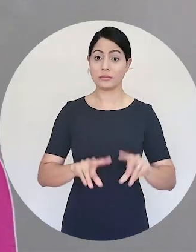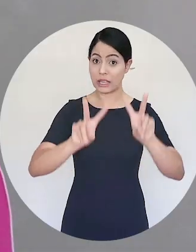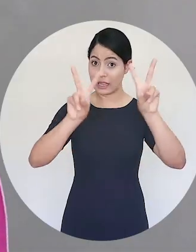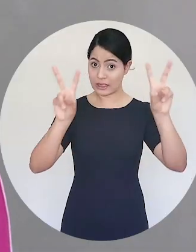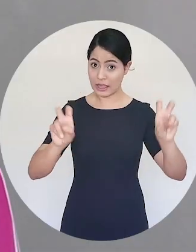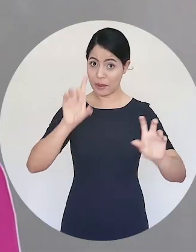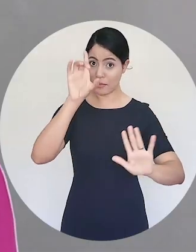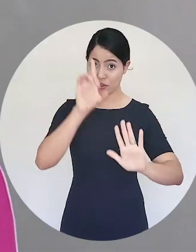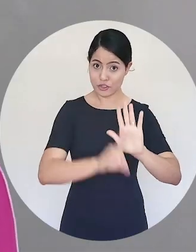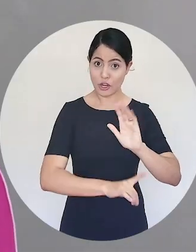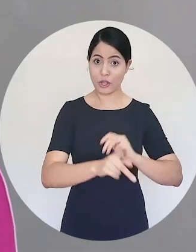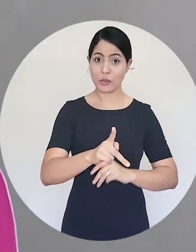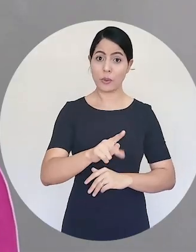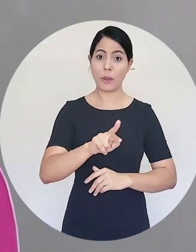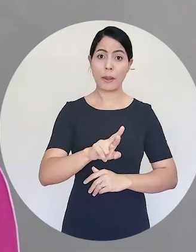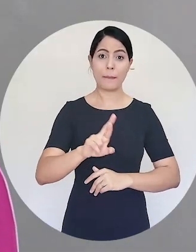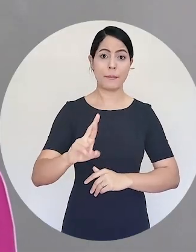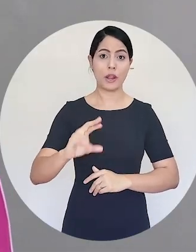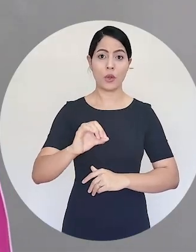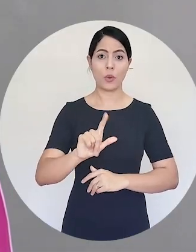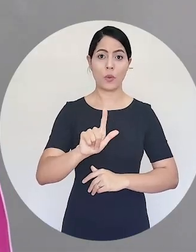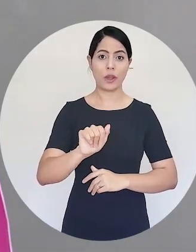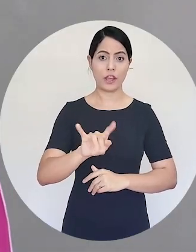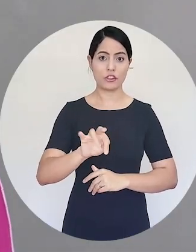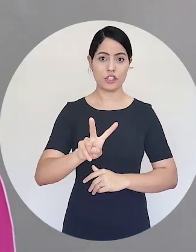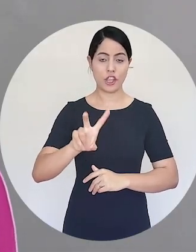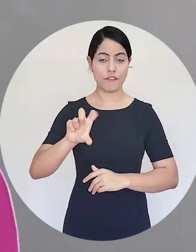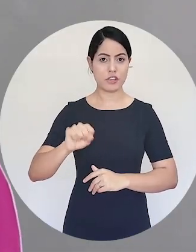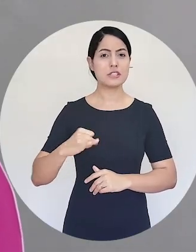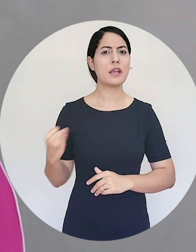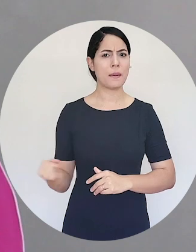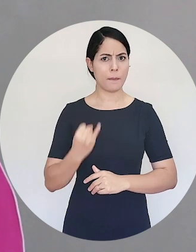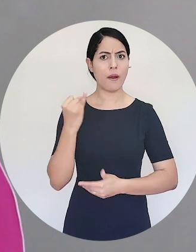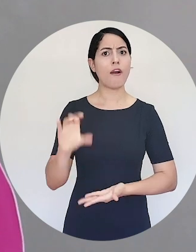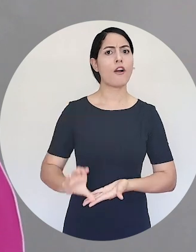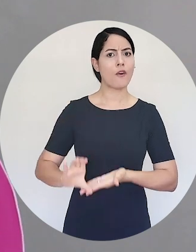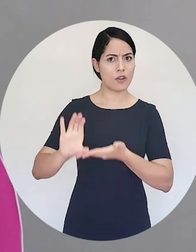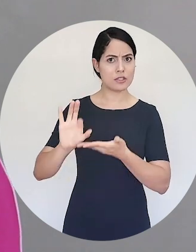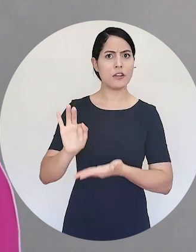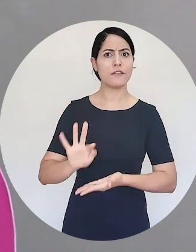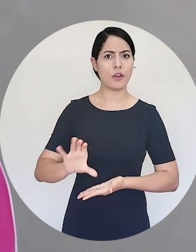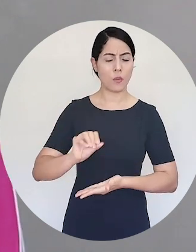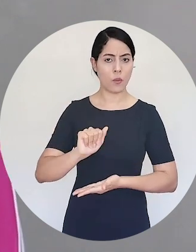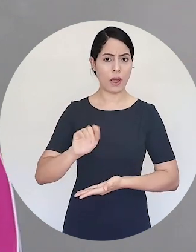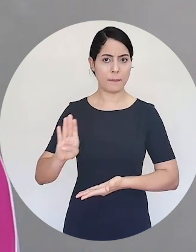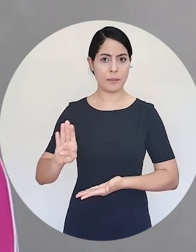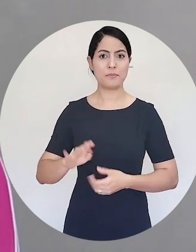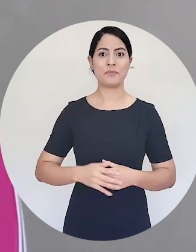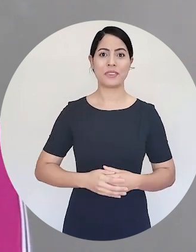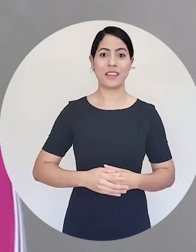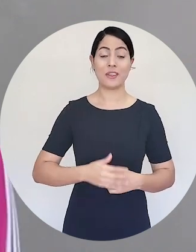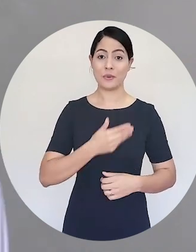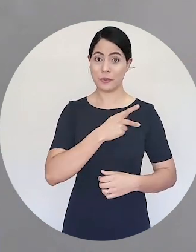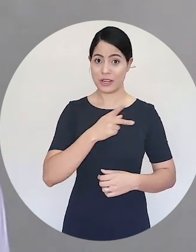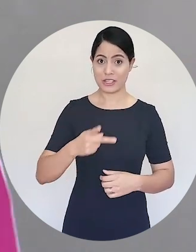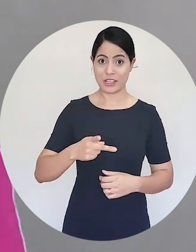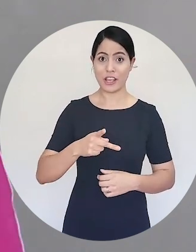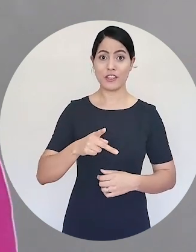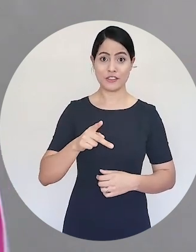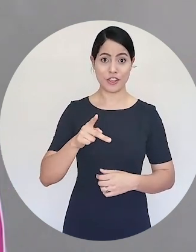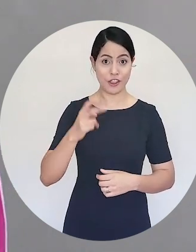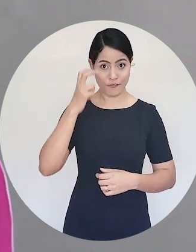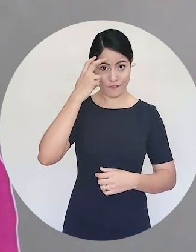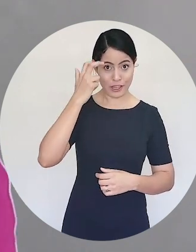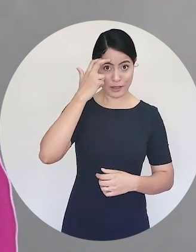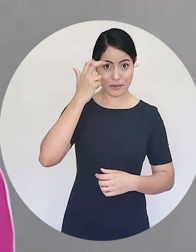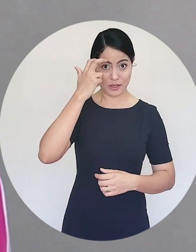A defesa das prerrogativas é de extrema importância para o Conselho Federal da Ordem. Na gestão de Felipe Santa Cruz, mais precisamente